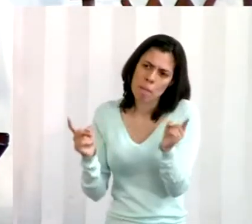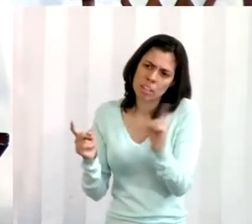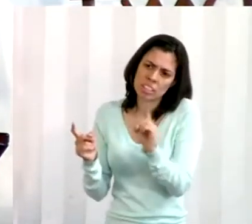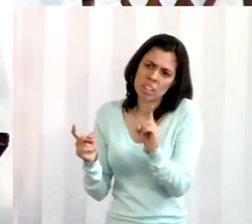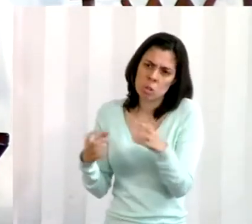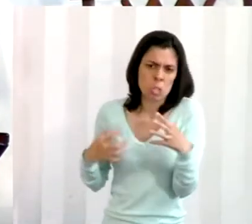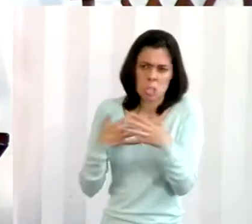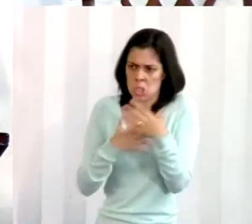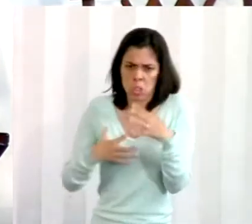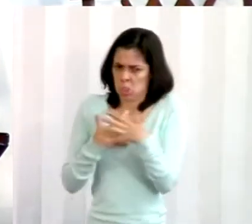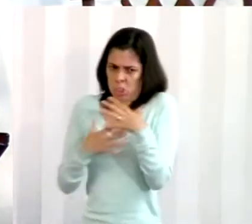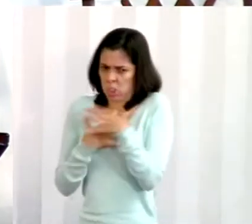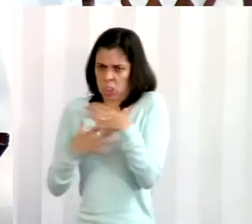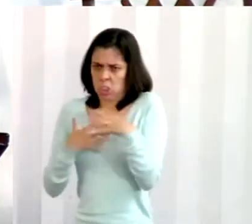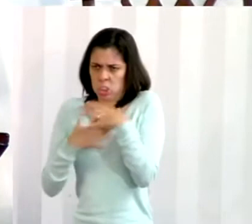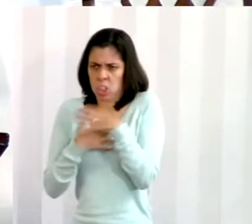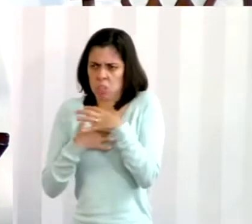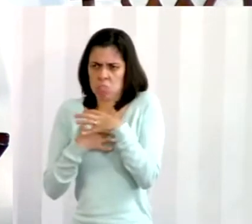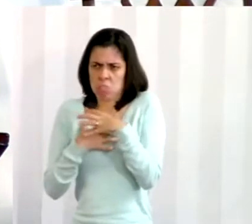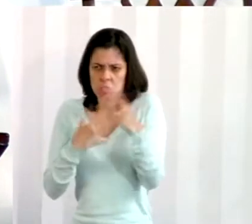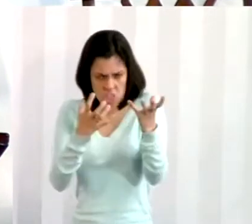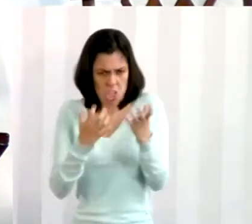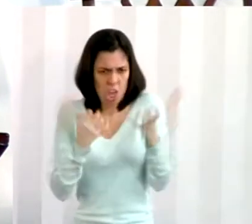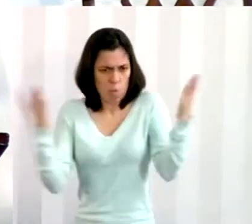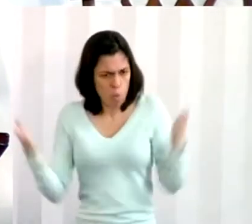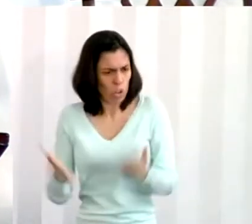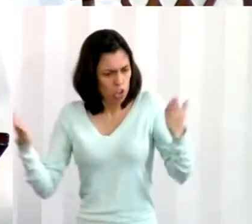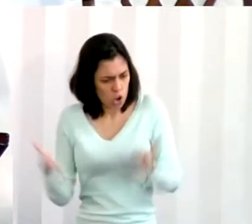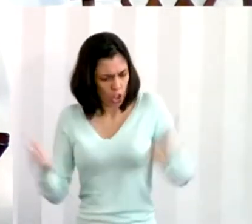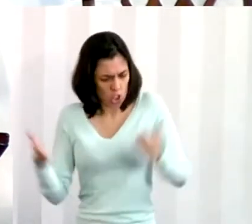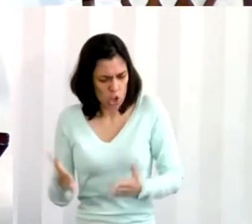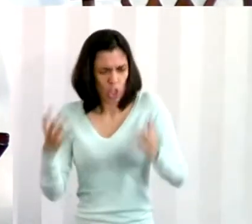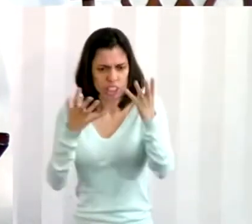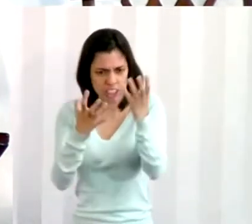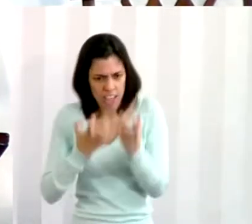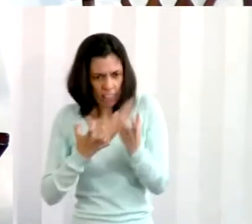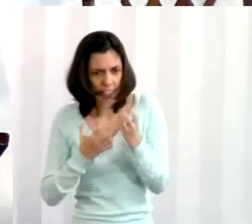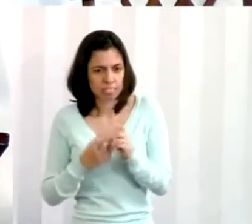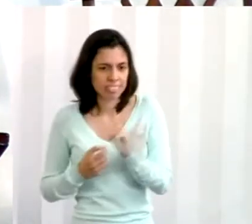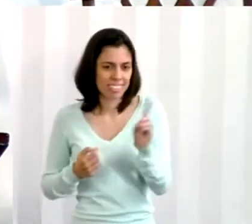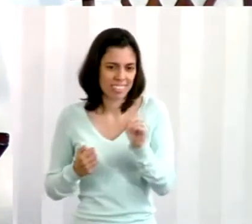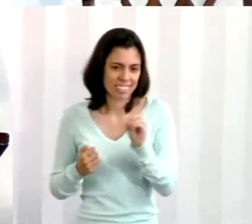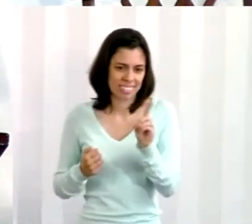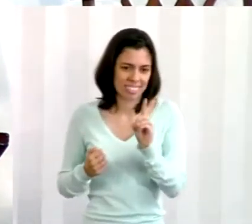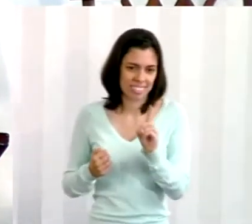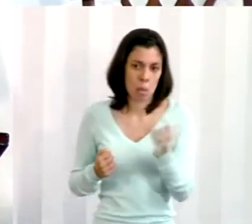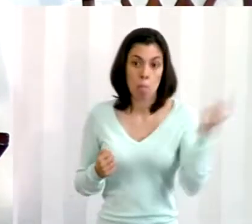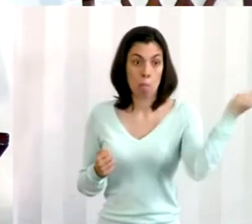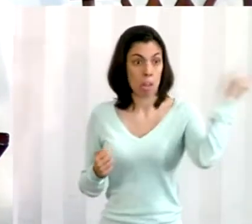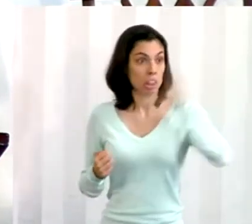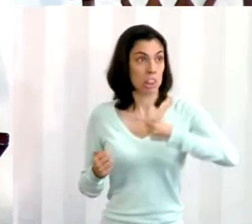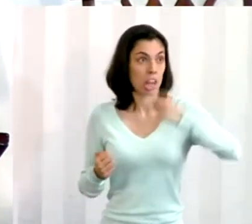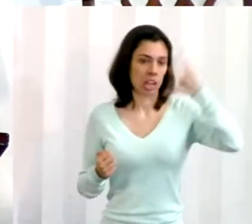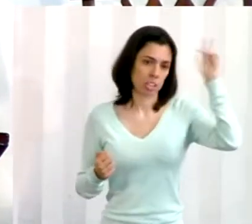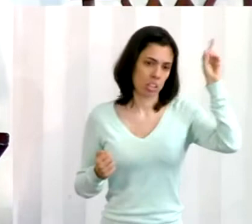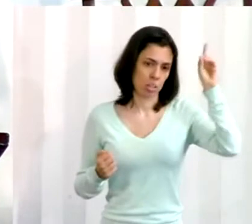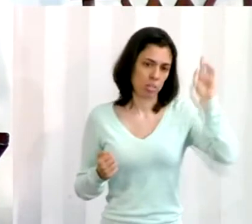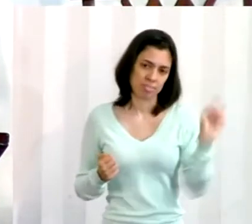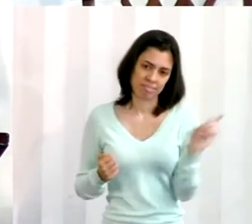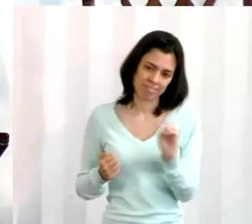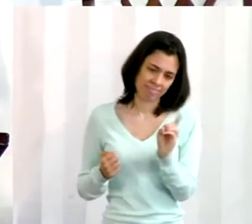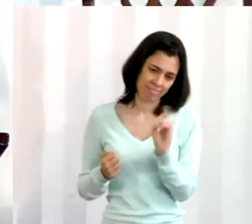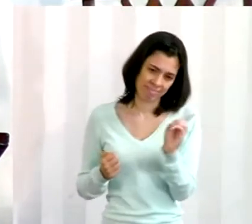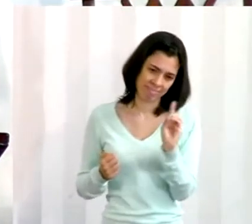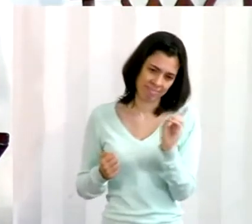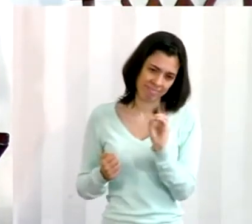complicada dos nossos tempos, mais do que em outros tempos. Cada vez mais pessoas estão tratando disso, seja em aconselhamento